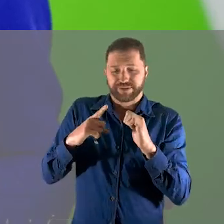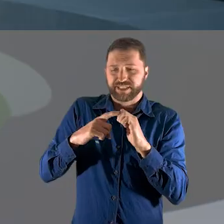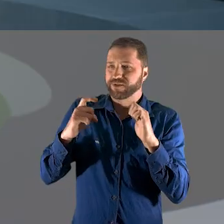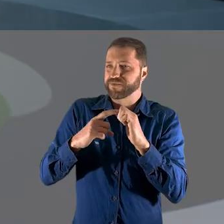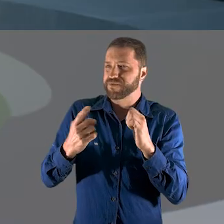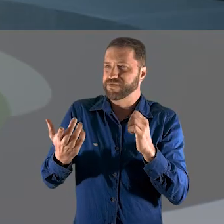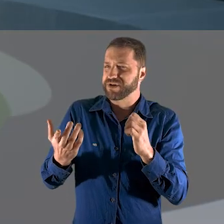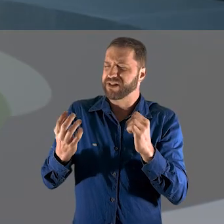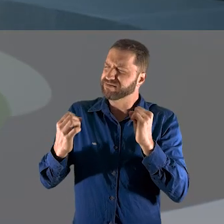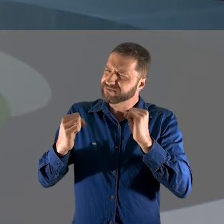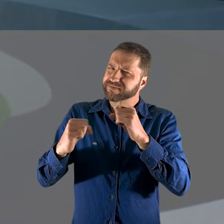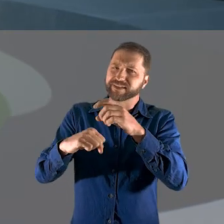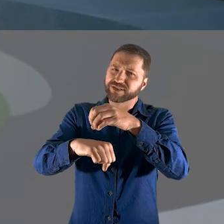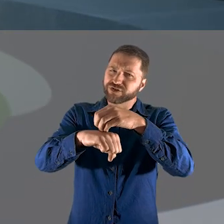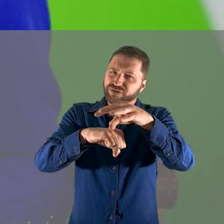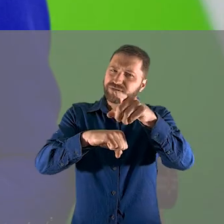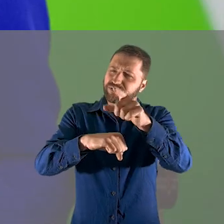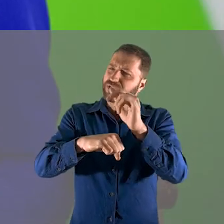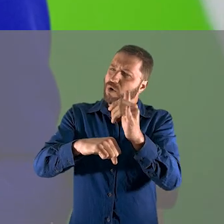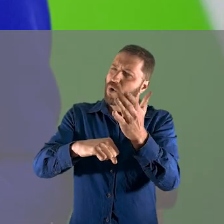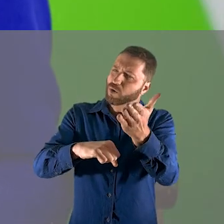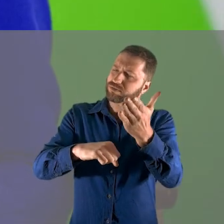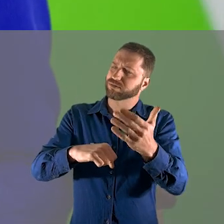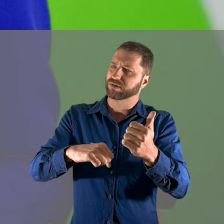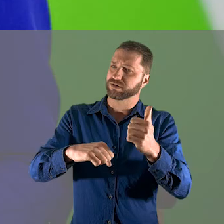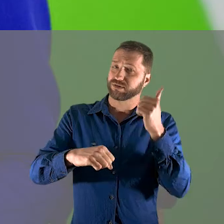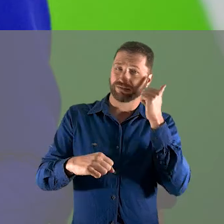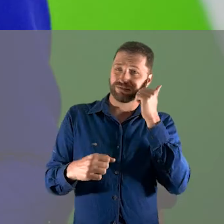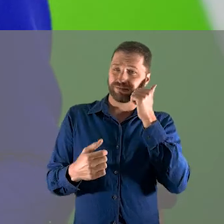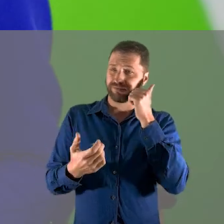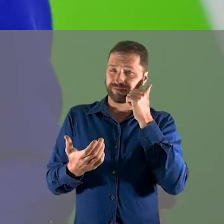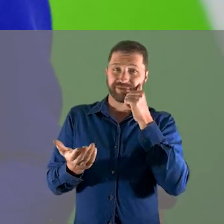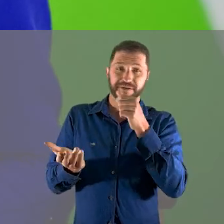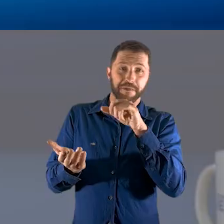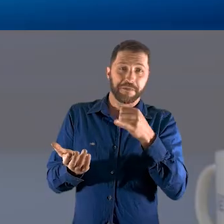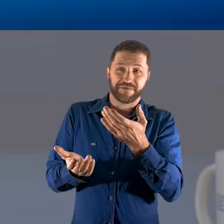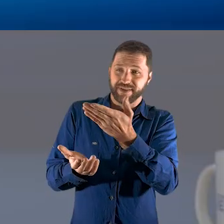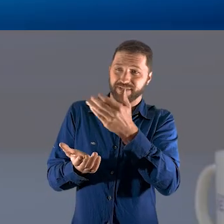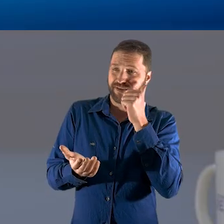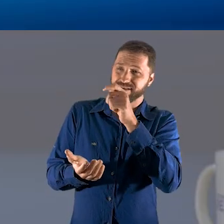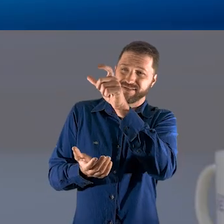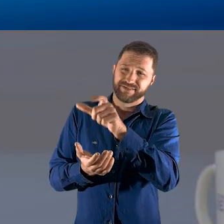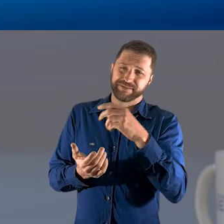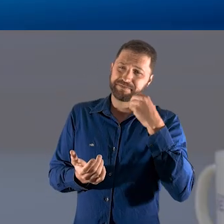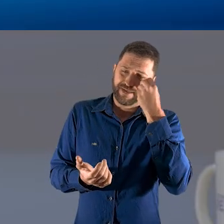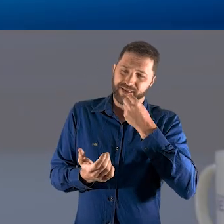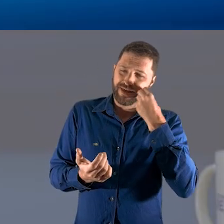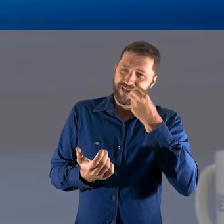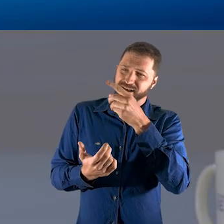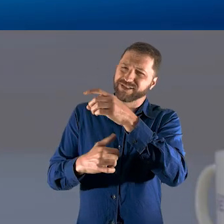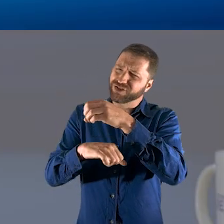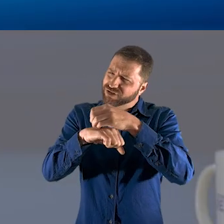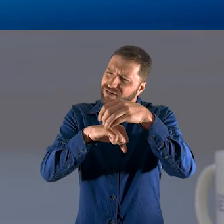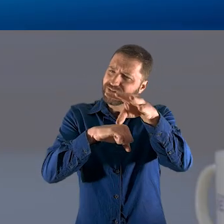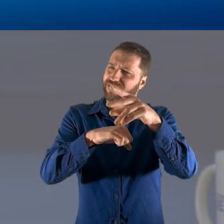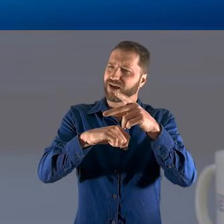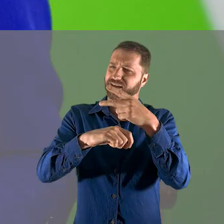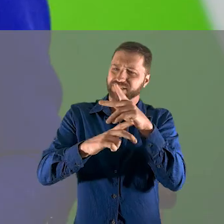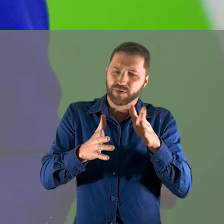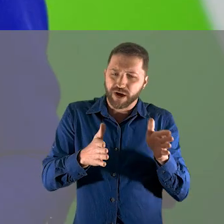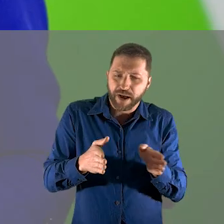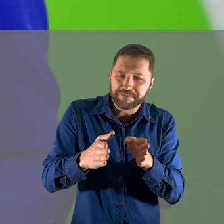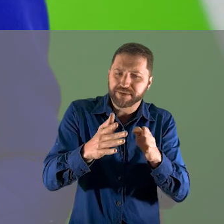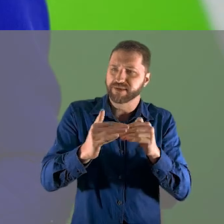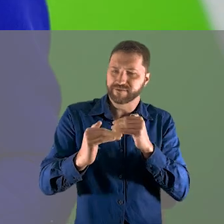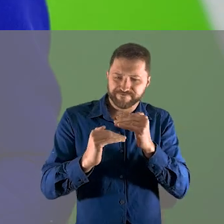assim olha como experiência de vida como mulher como empreendedora porque né a gente tem que aproveitar esse momento com alguém tão